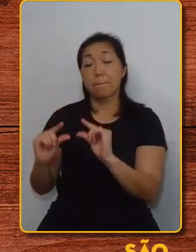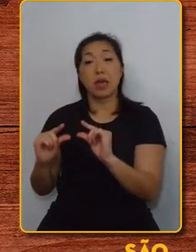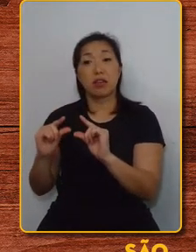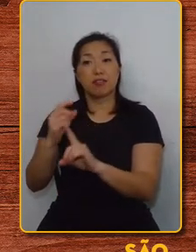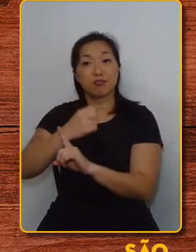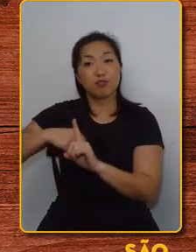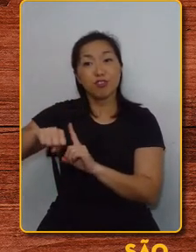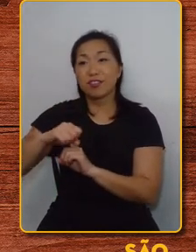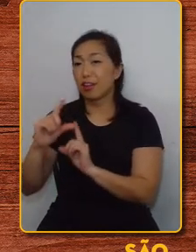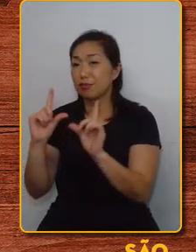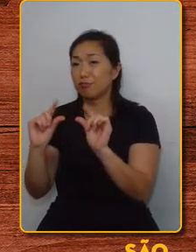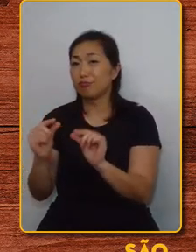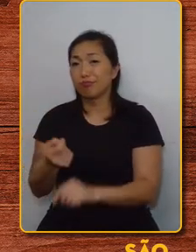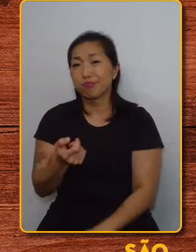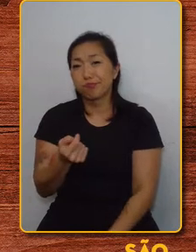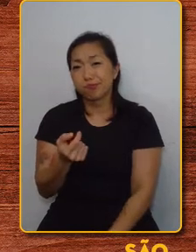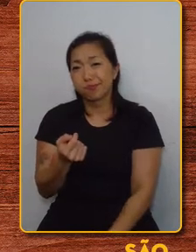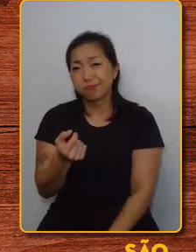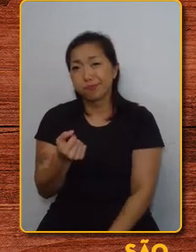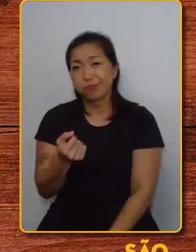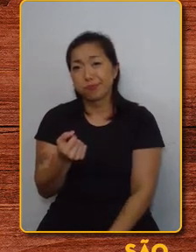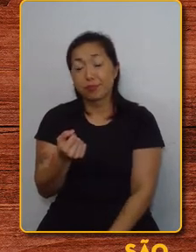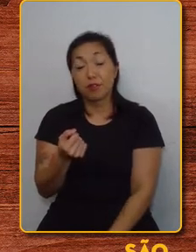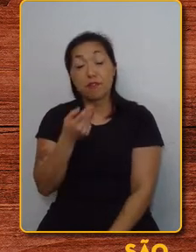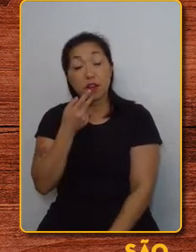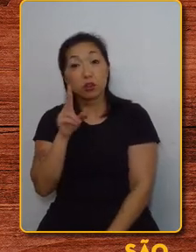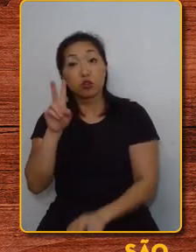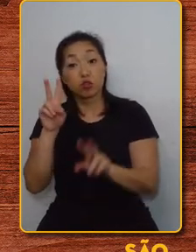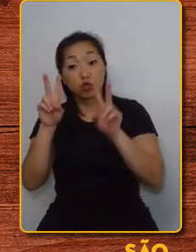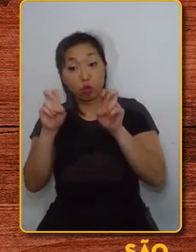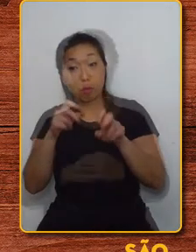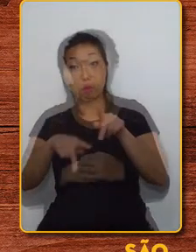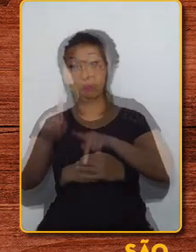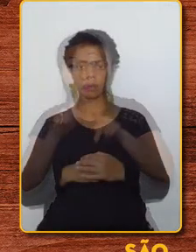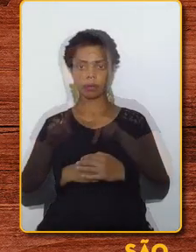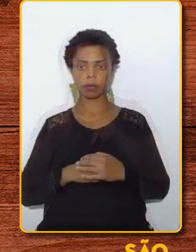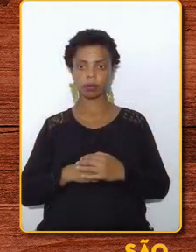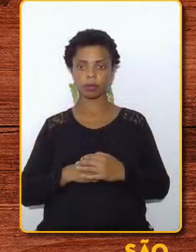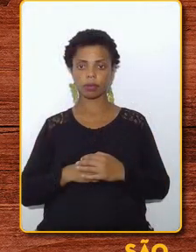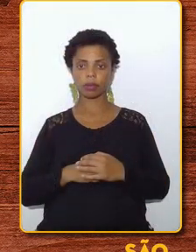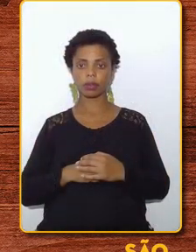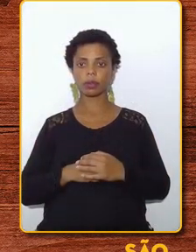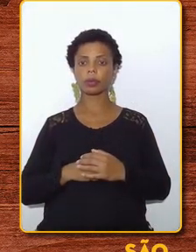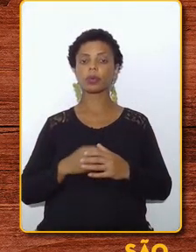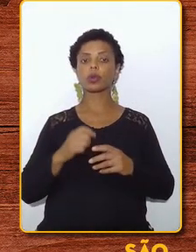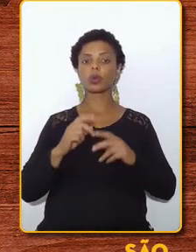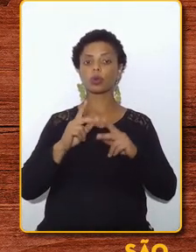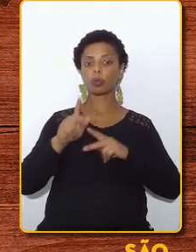desse, eu sempre lembro no povo sem terra, e sem nenhuma